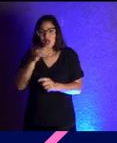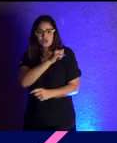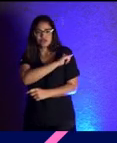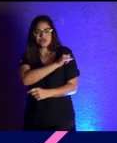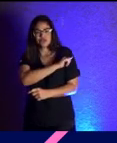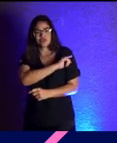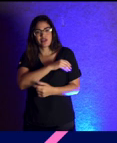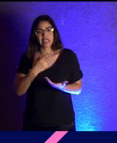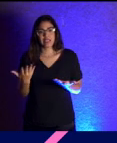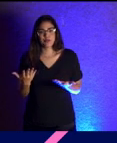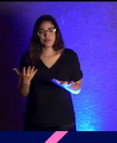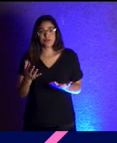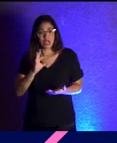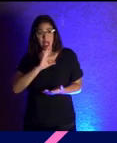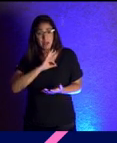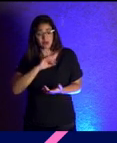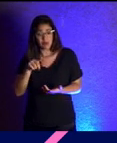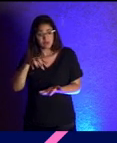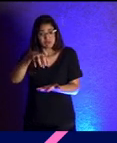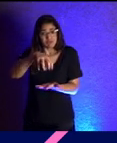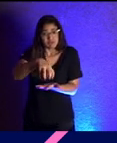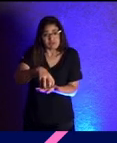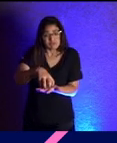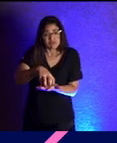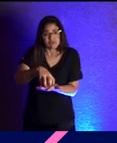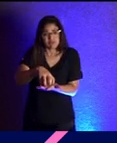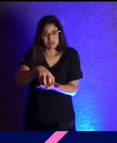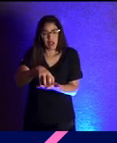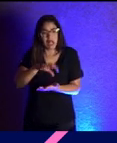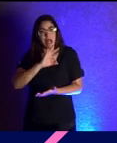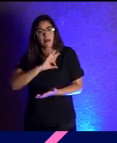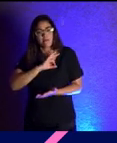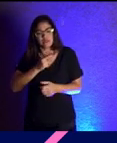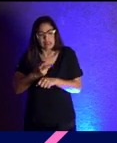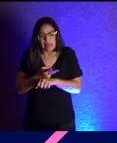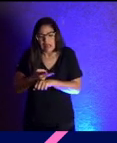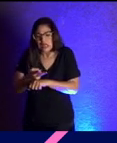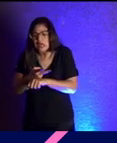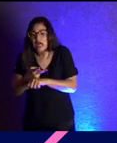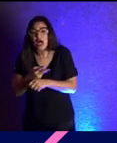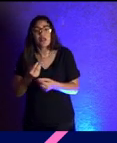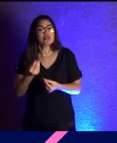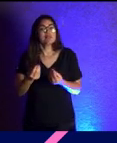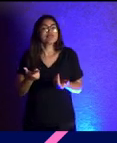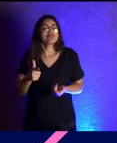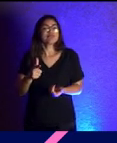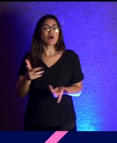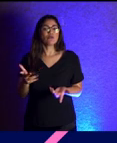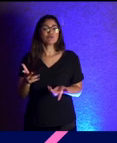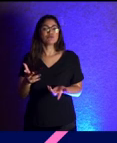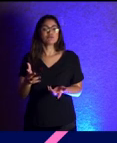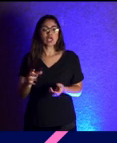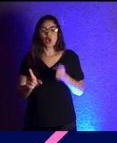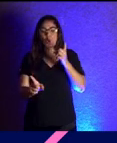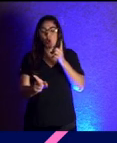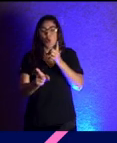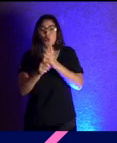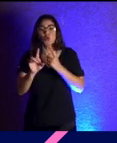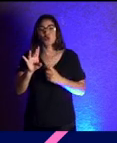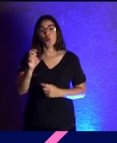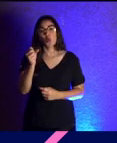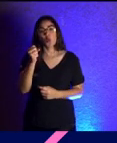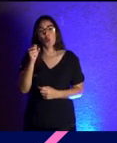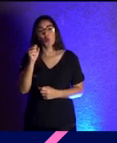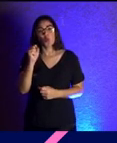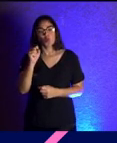A polícia, inclusive, tem uma concentração geográfica também. A polícia diz que tem mais, foram encontradas só 8 valas com destinos justamente no